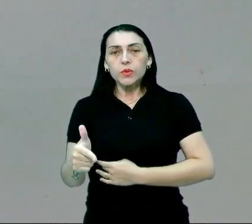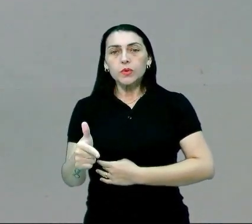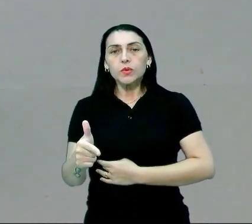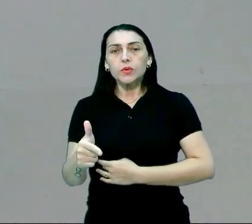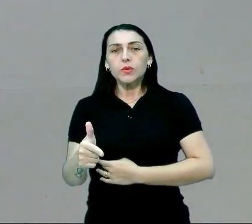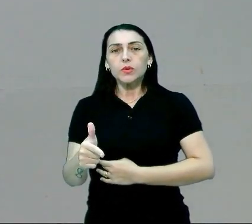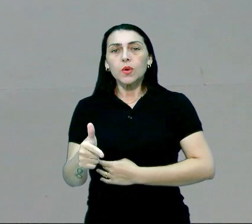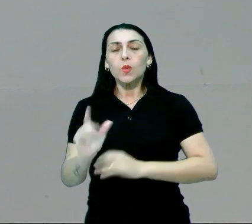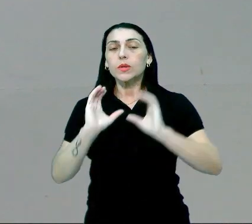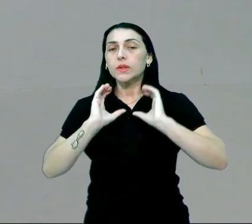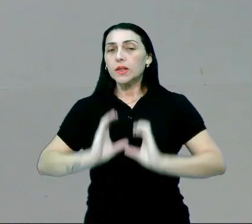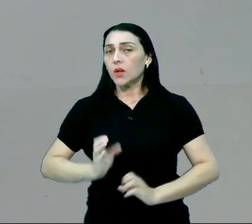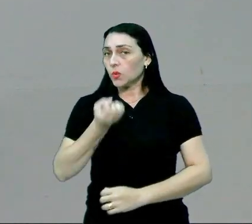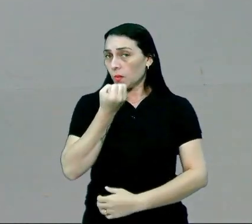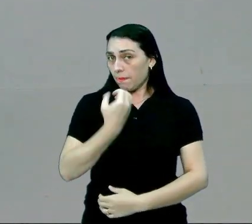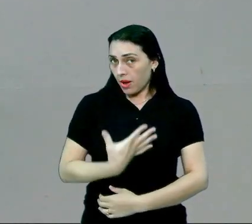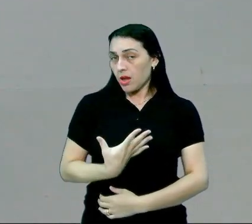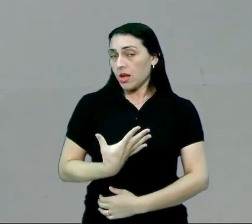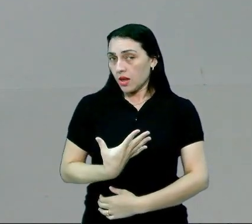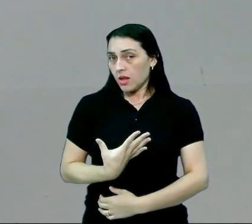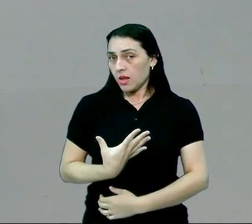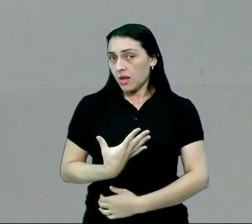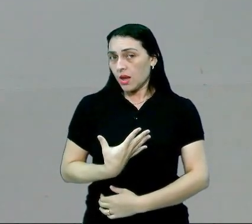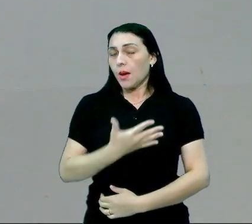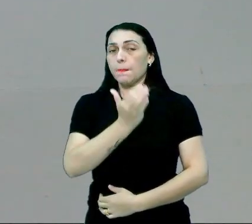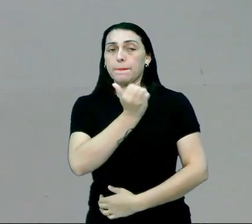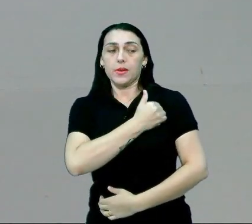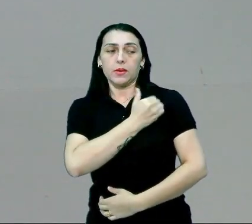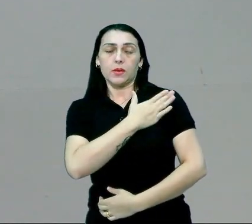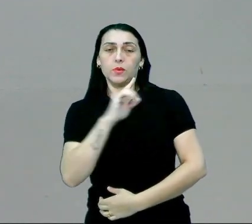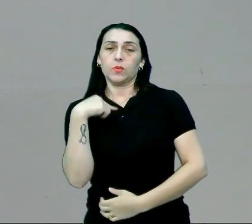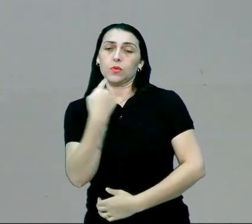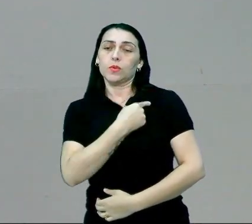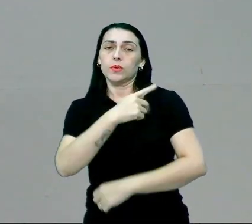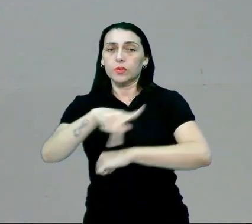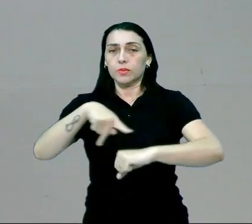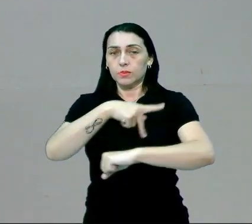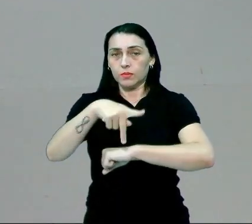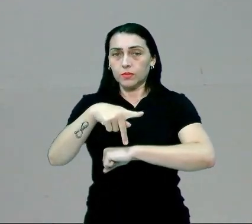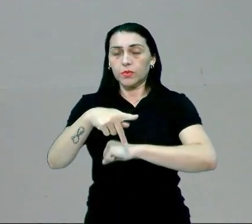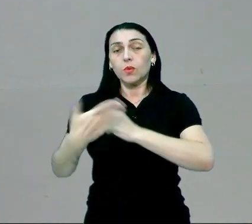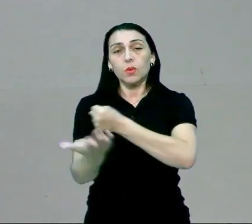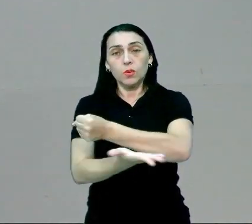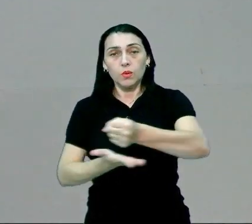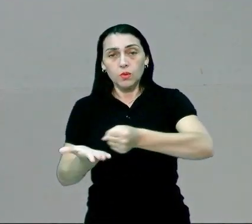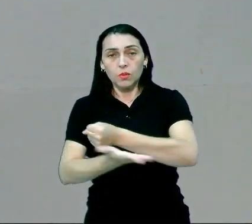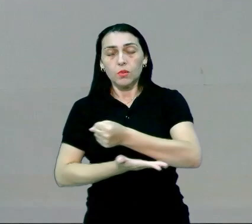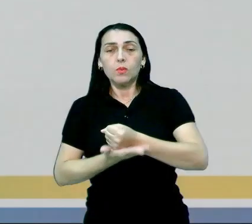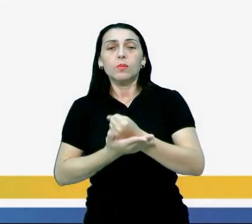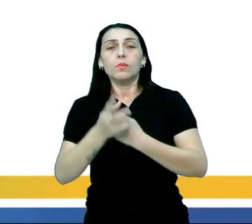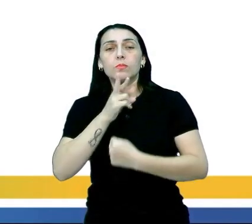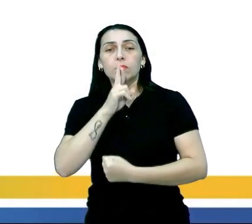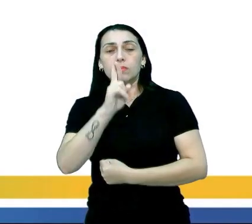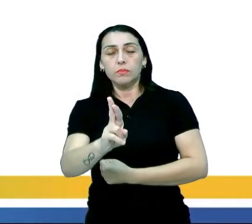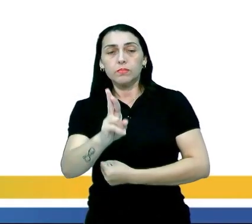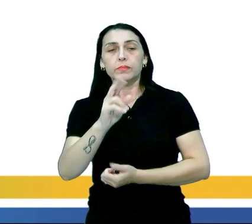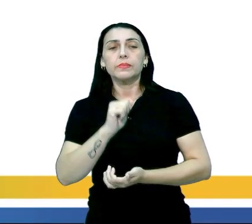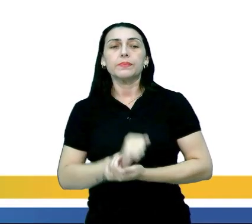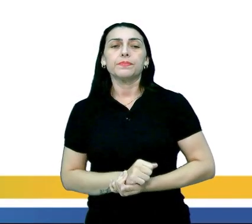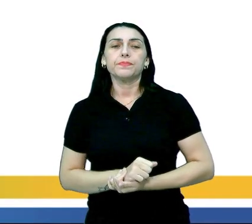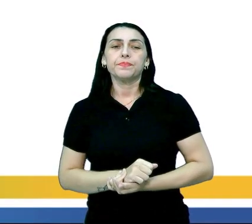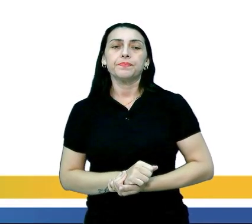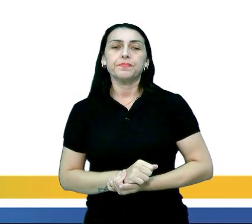o tal cidadão de bem muito preconizado no nosso país. Com base nisso, vamos no comando